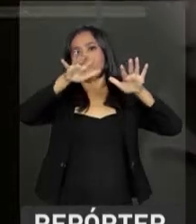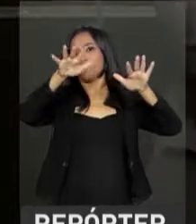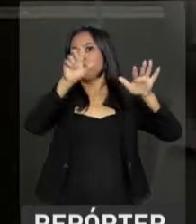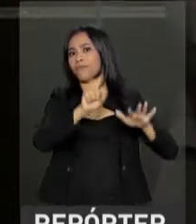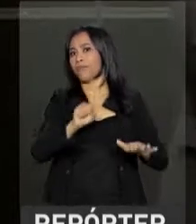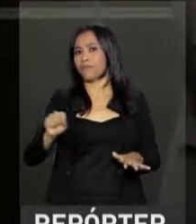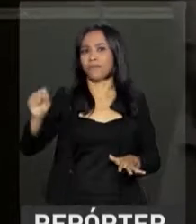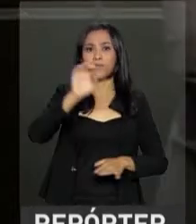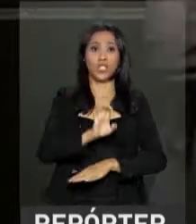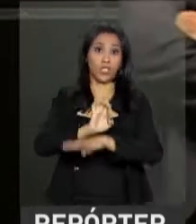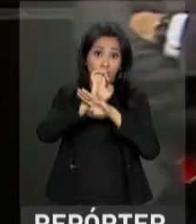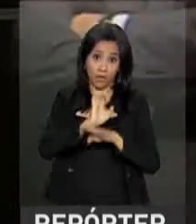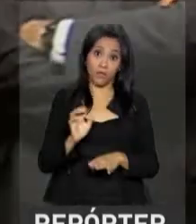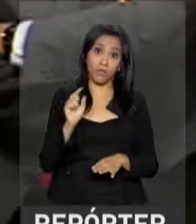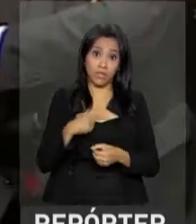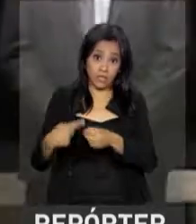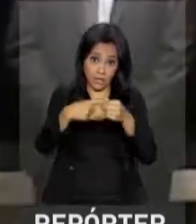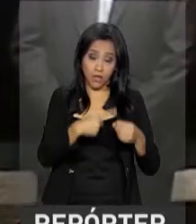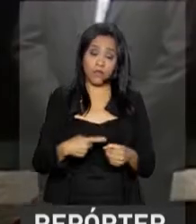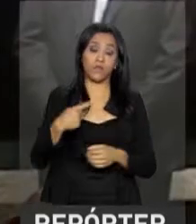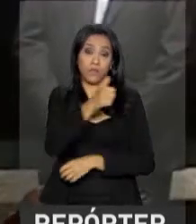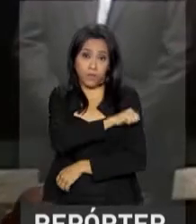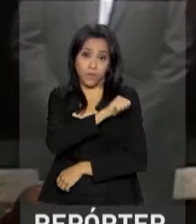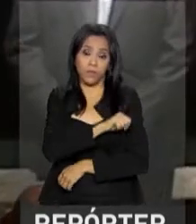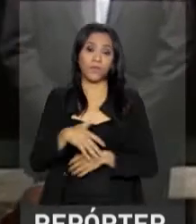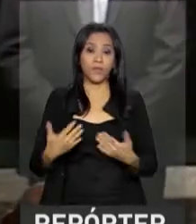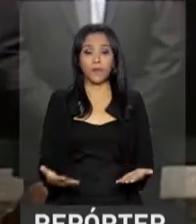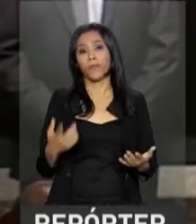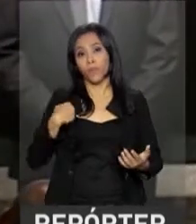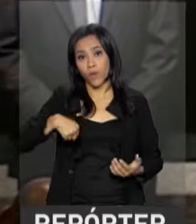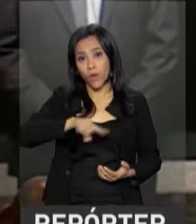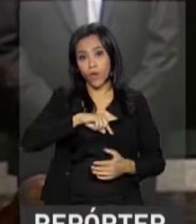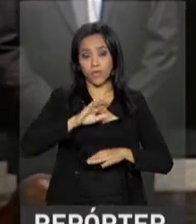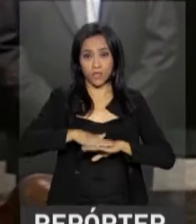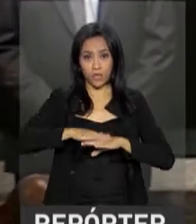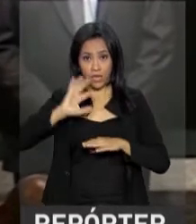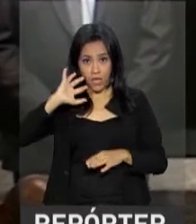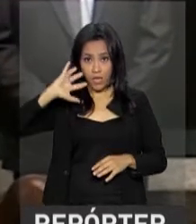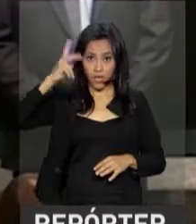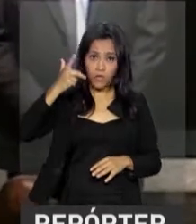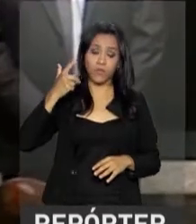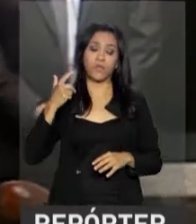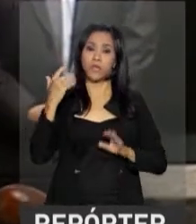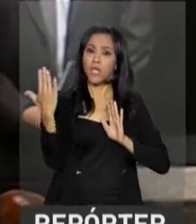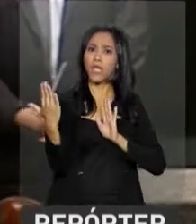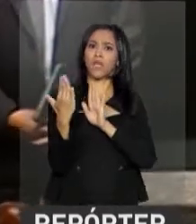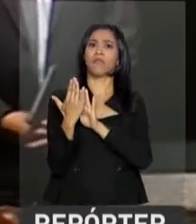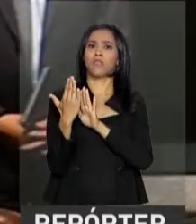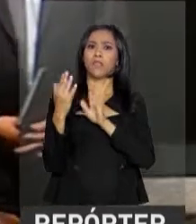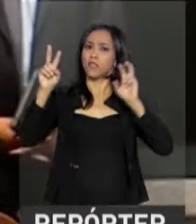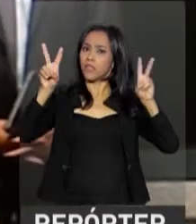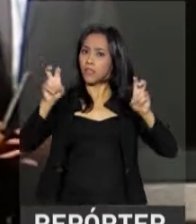toda a cidade, todo o estado do Rio de Janeiro. Portanto, nós resolvemos enfrentar este tema aqui no